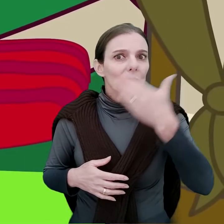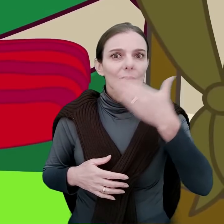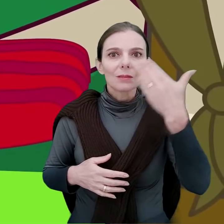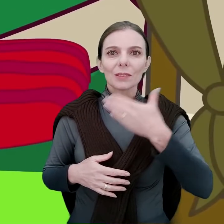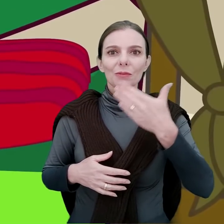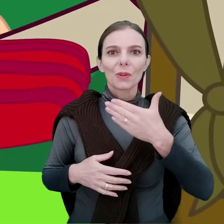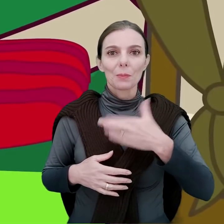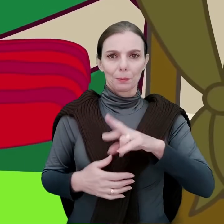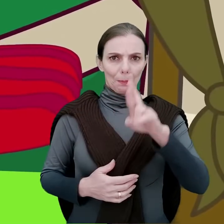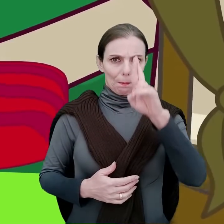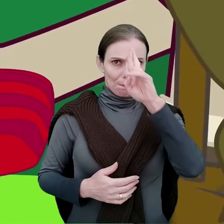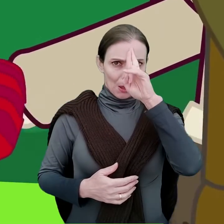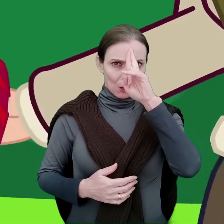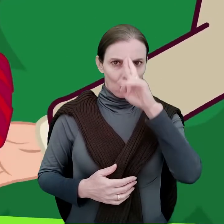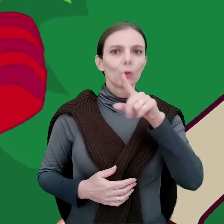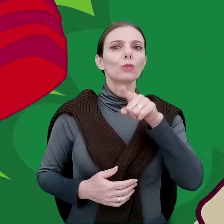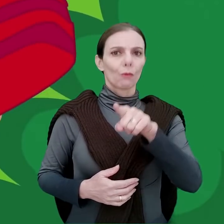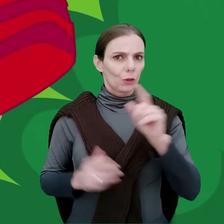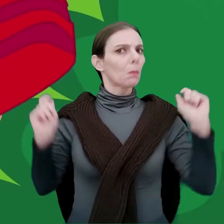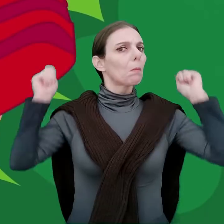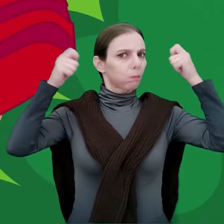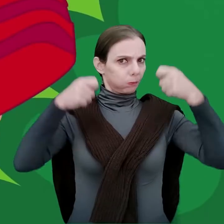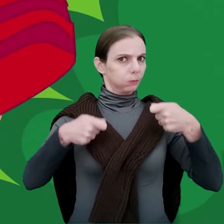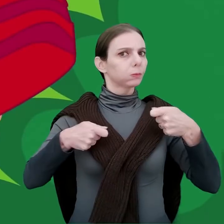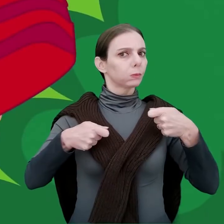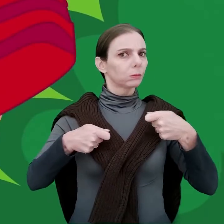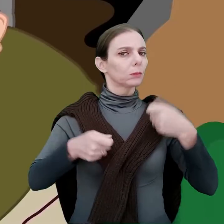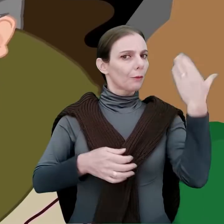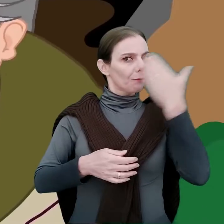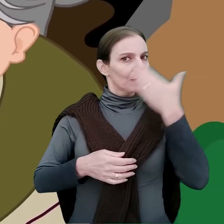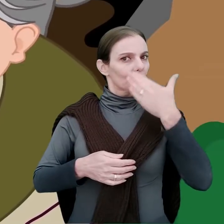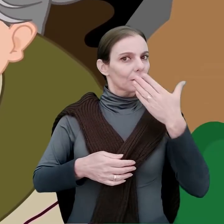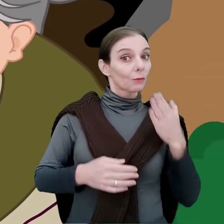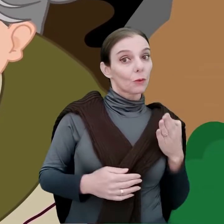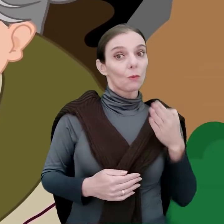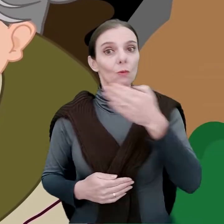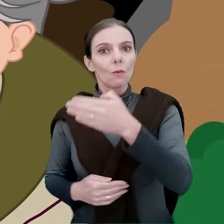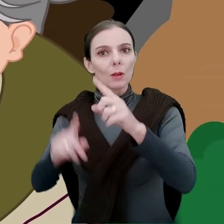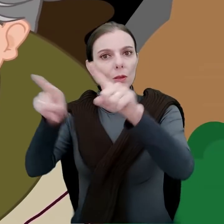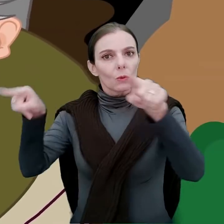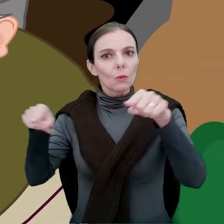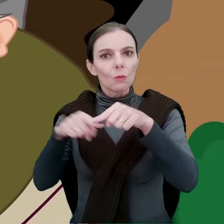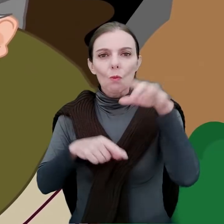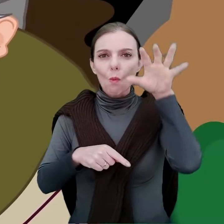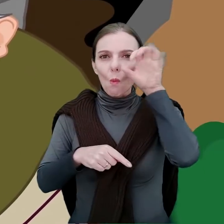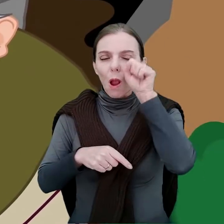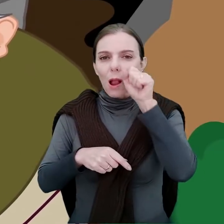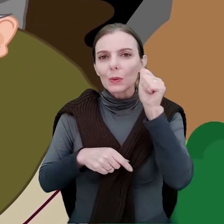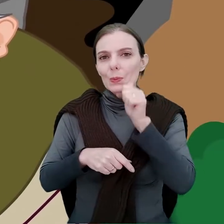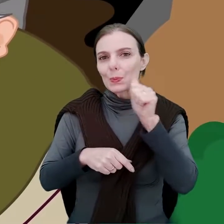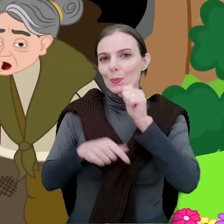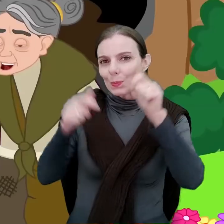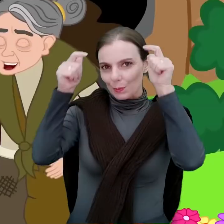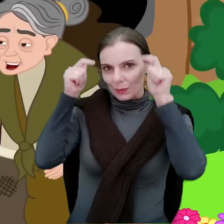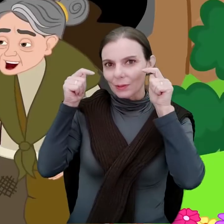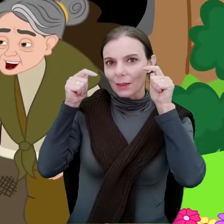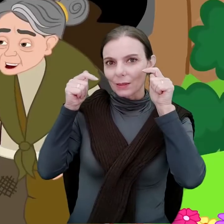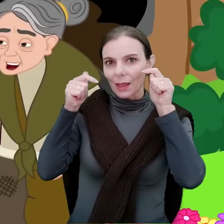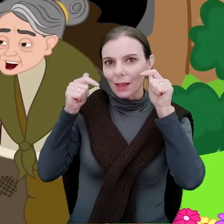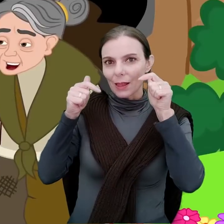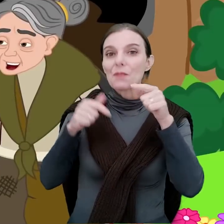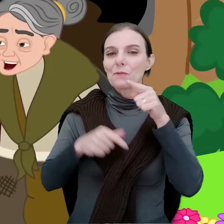Quando for meia-noite, ponha a capa. Fique invisível e entre no quarto das princesas.